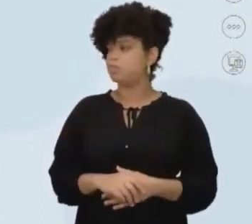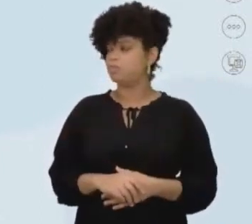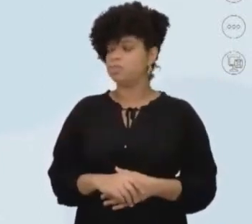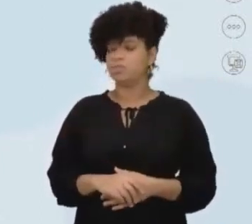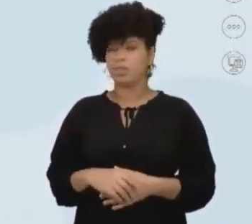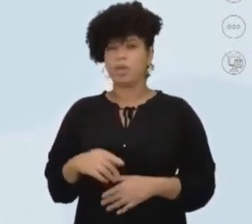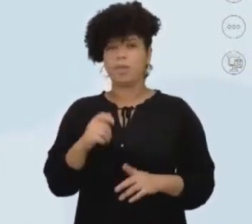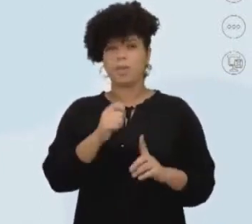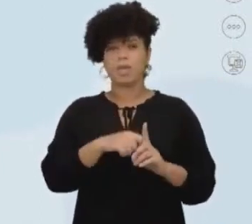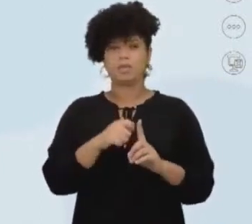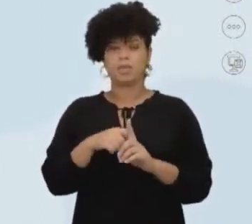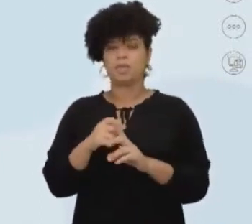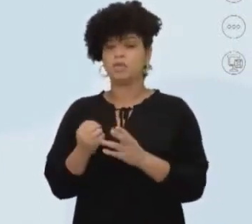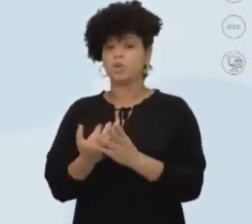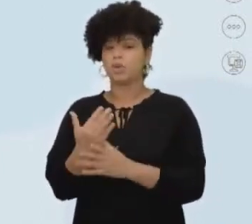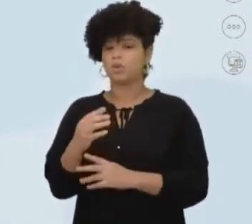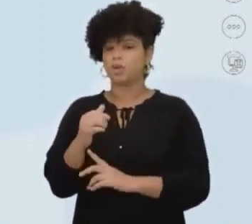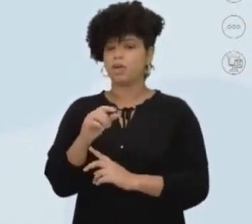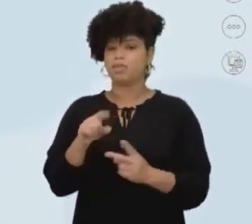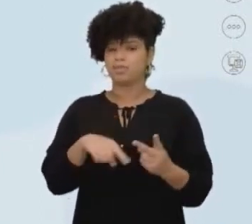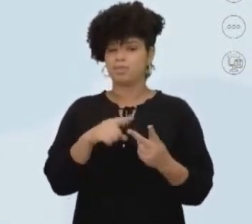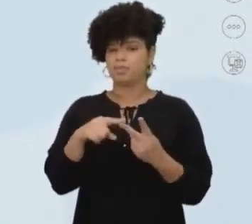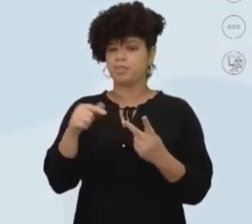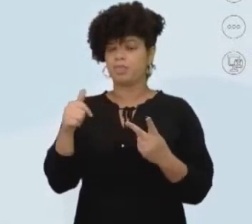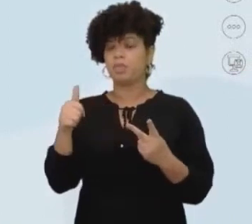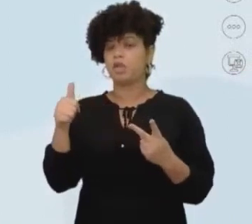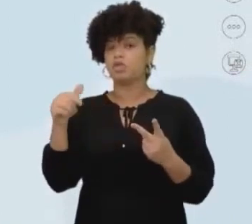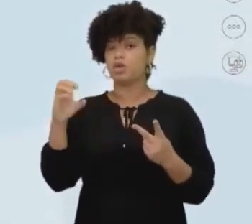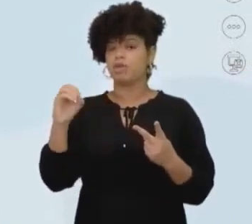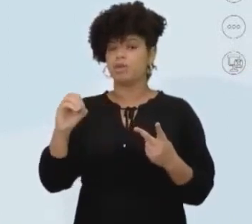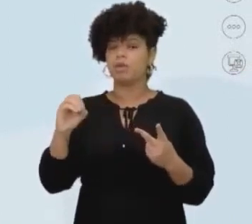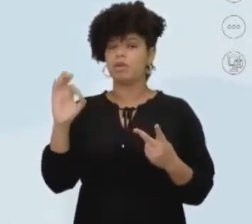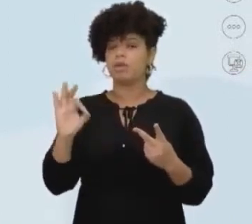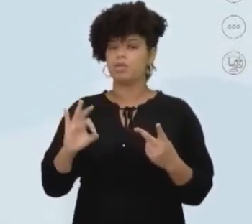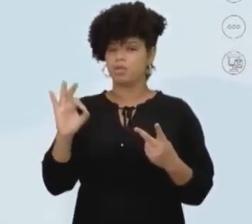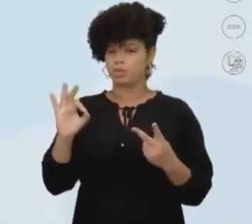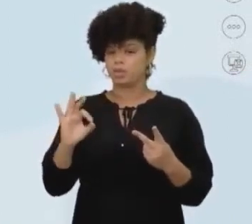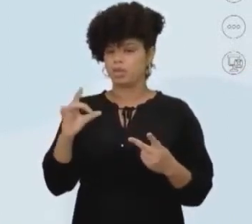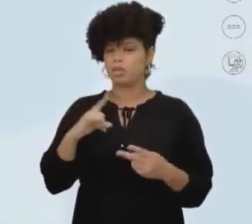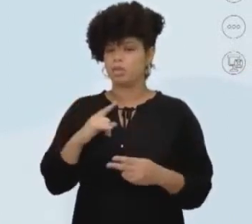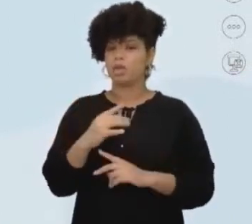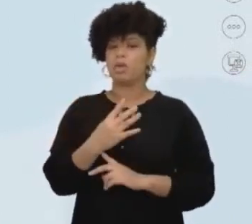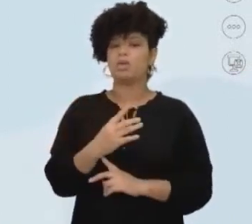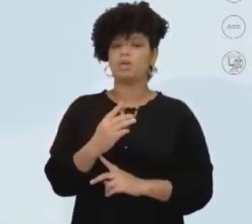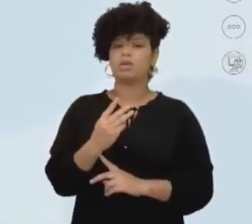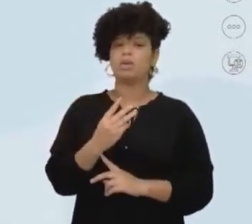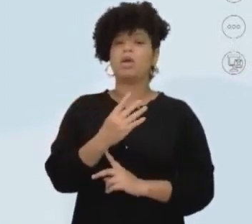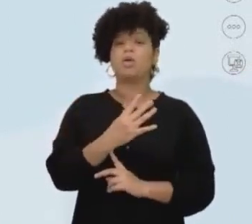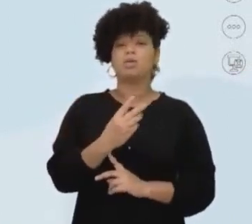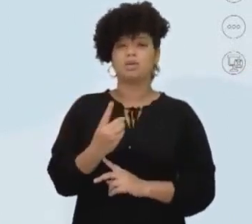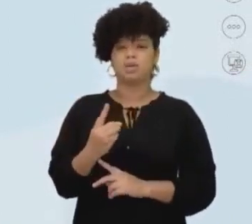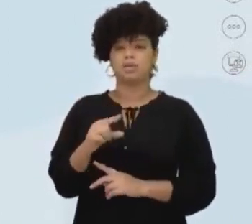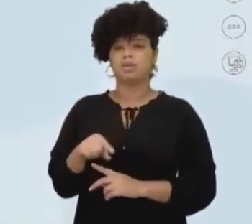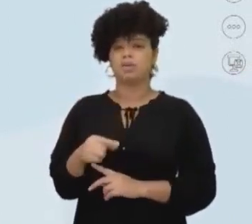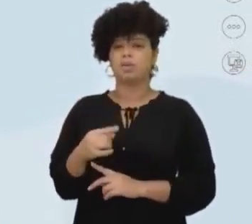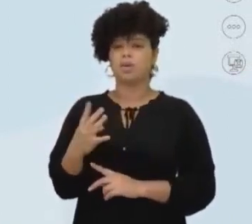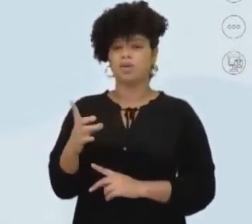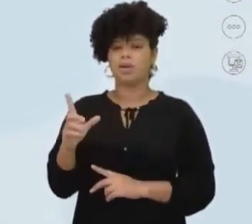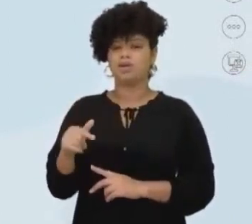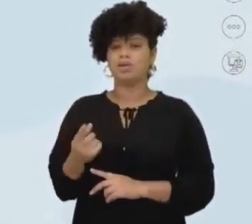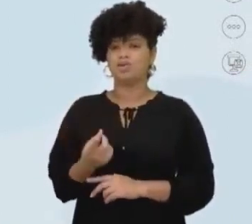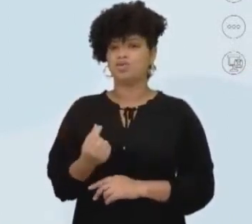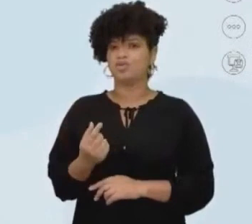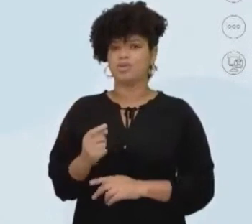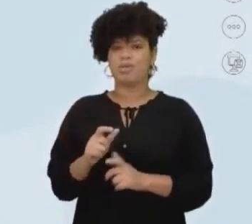enquanto olha aí 10% da população tem 43,4% da massa total